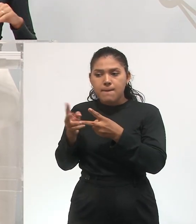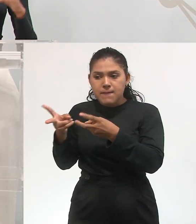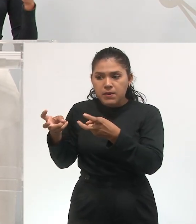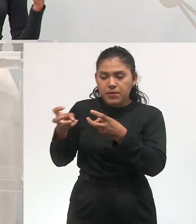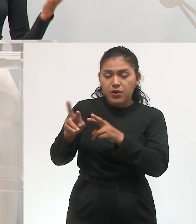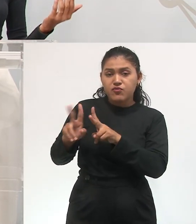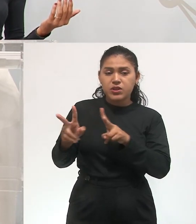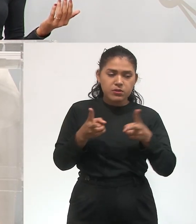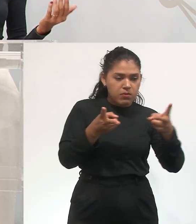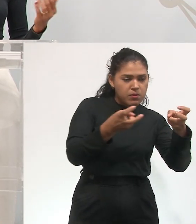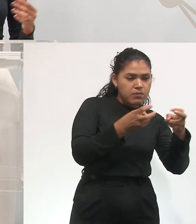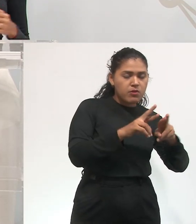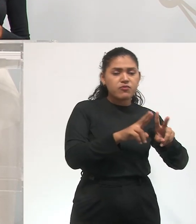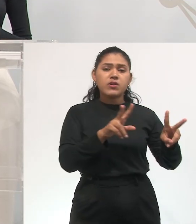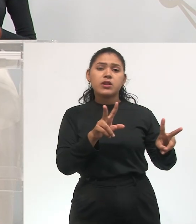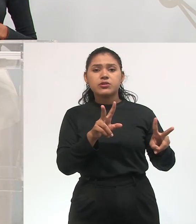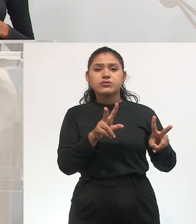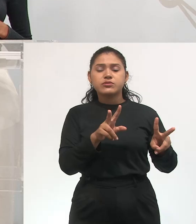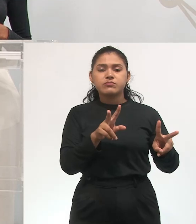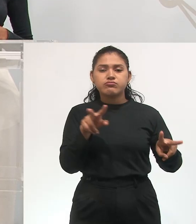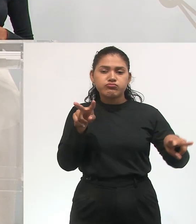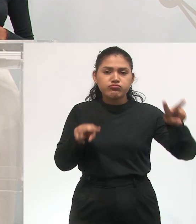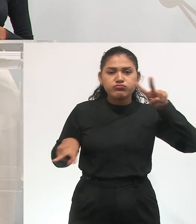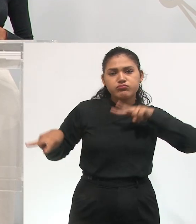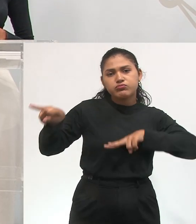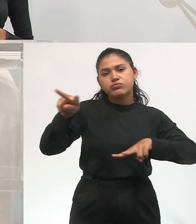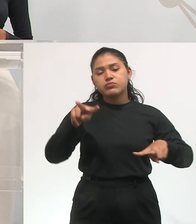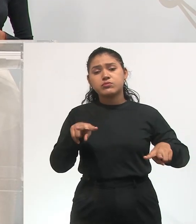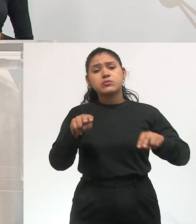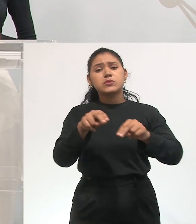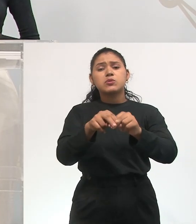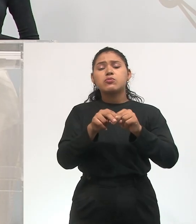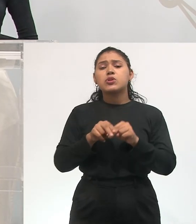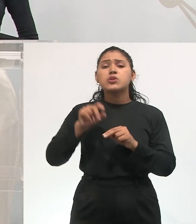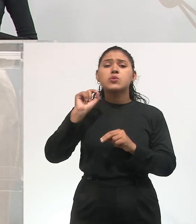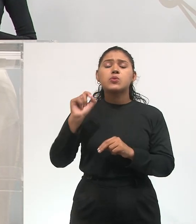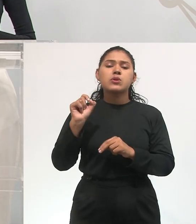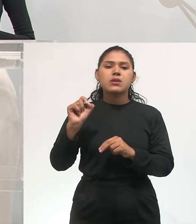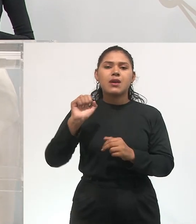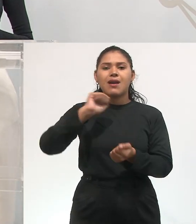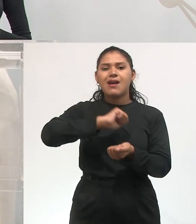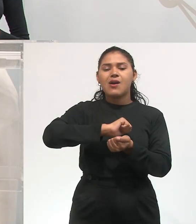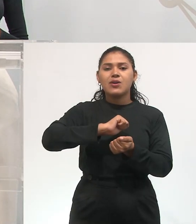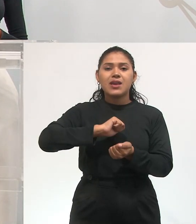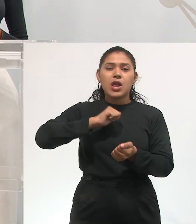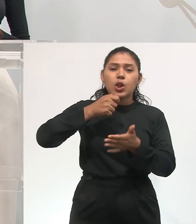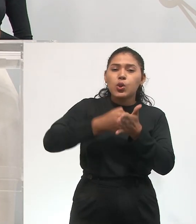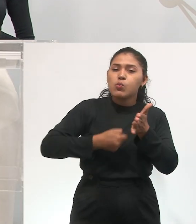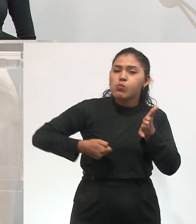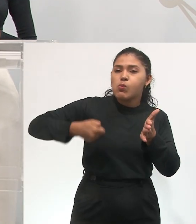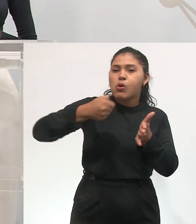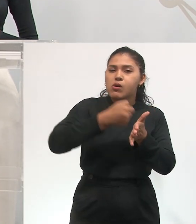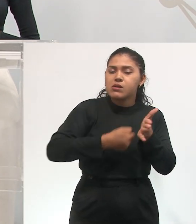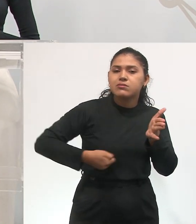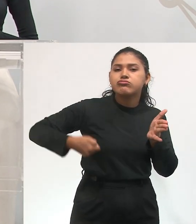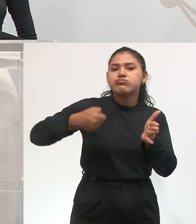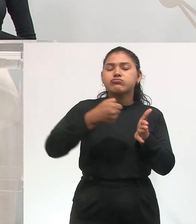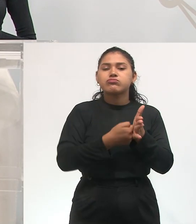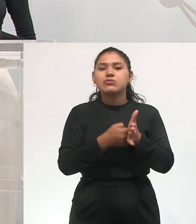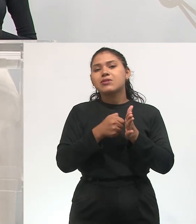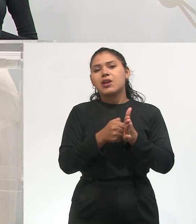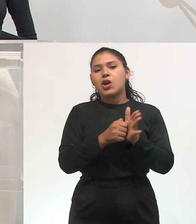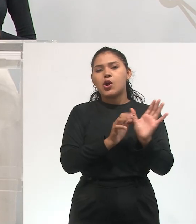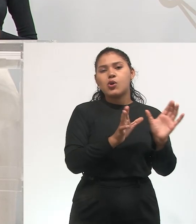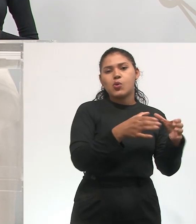mundo, muito diferentes. E ele vai dizer que o que move a história é a luta de classes,